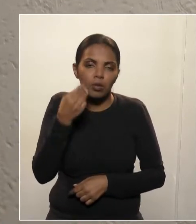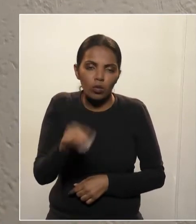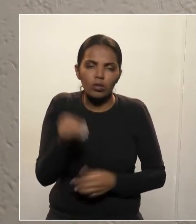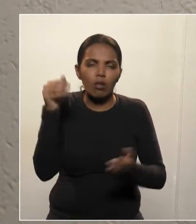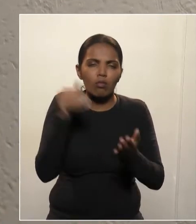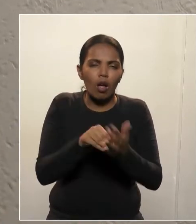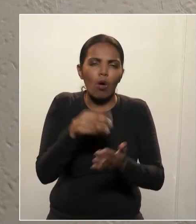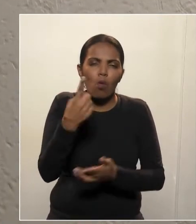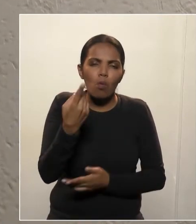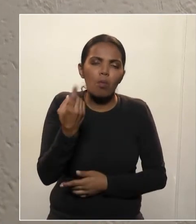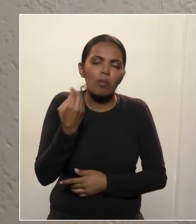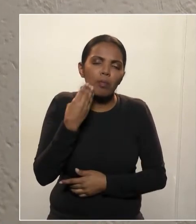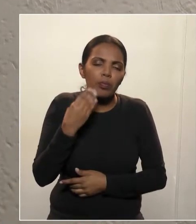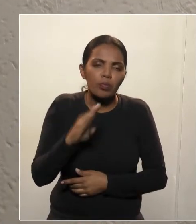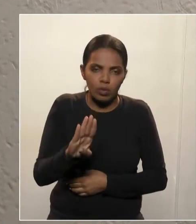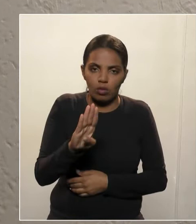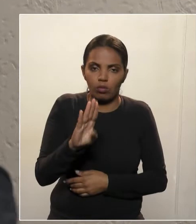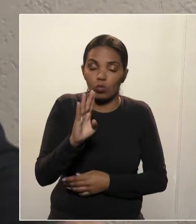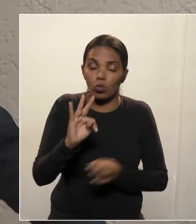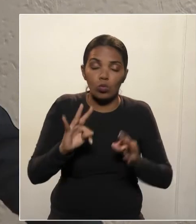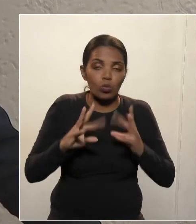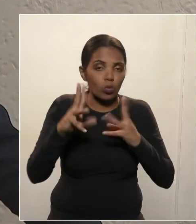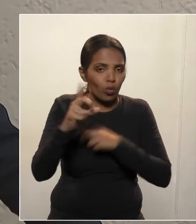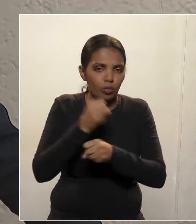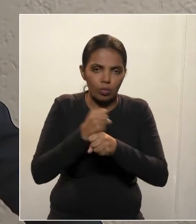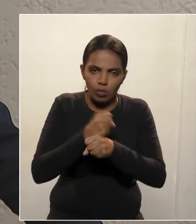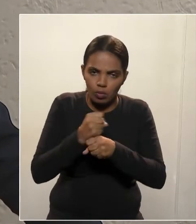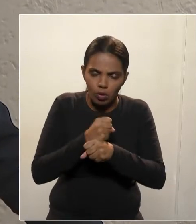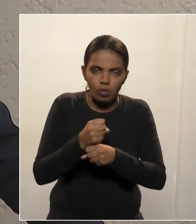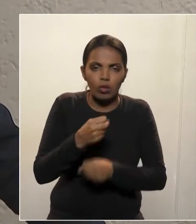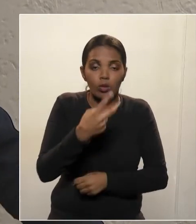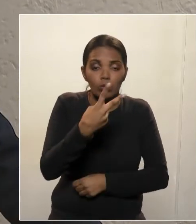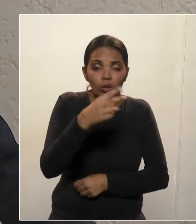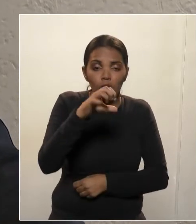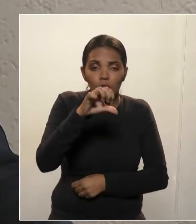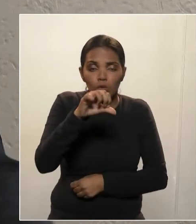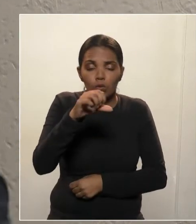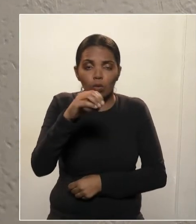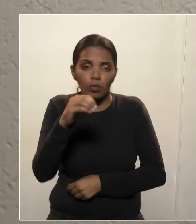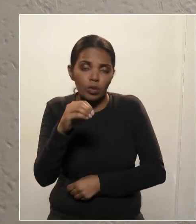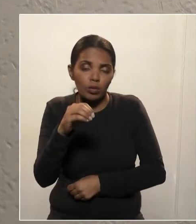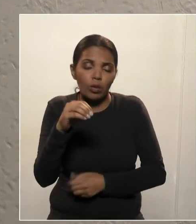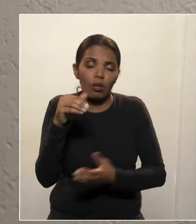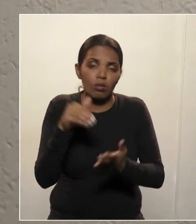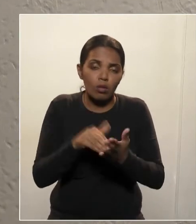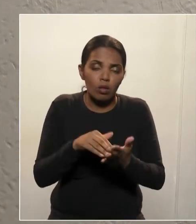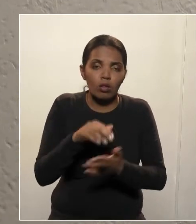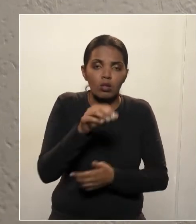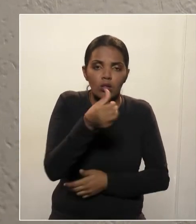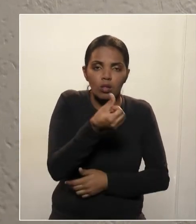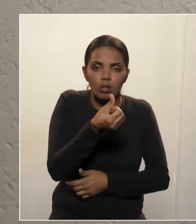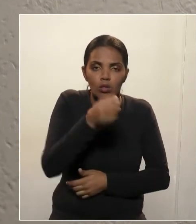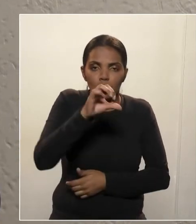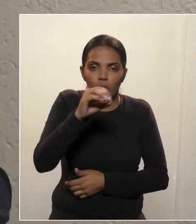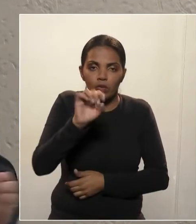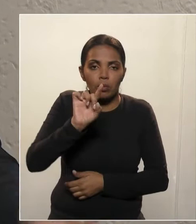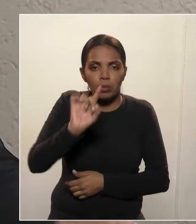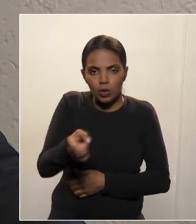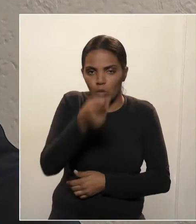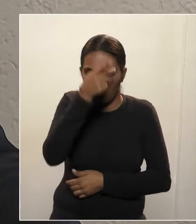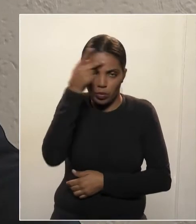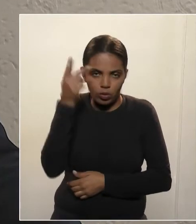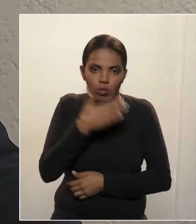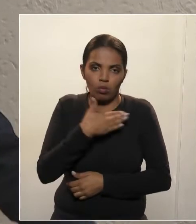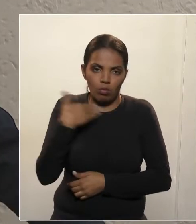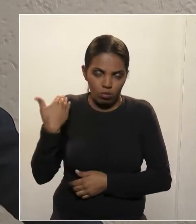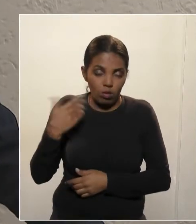mundo todo ano e leva à morte de 290 a 650 mil pessoas todo ano. É